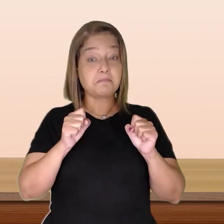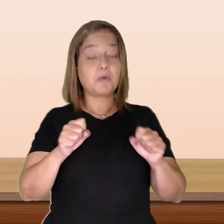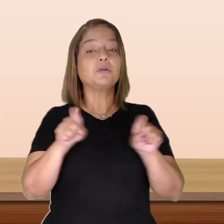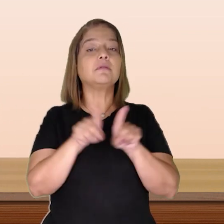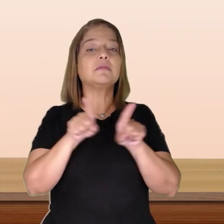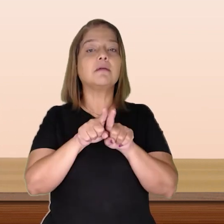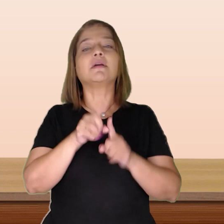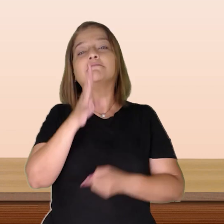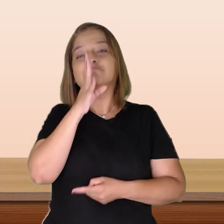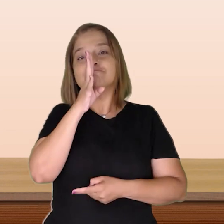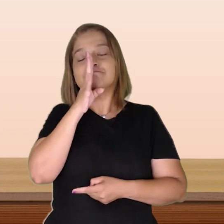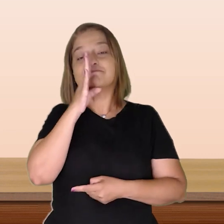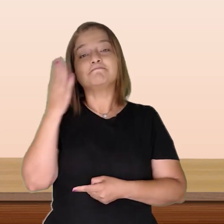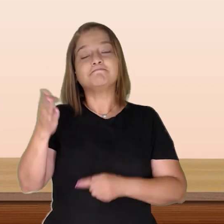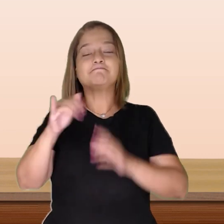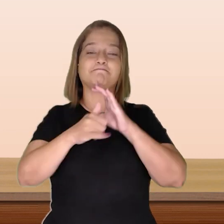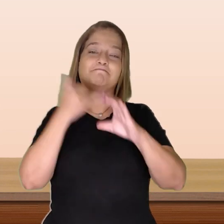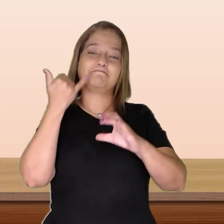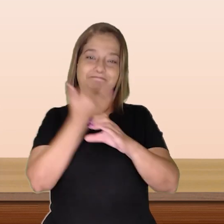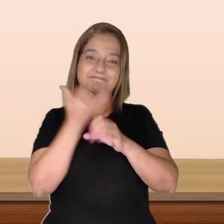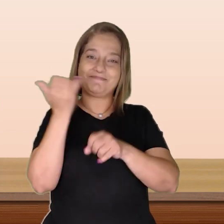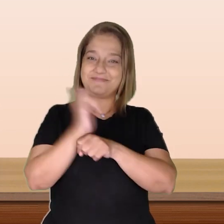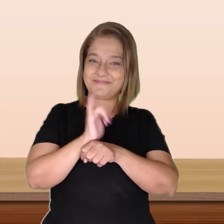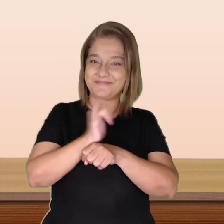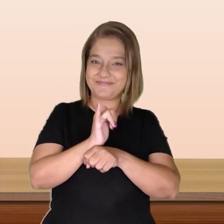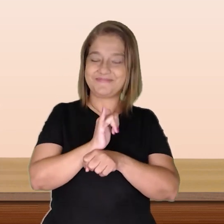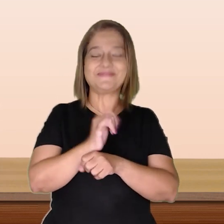também no nosso canal do YouTube. E nos